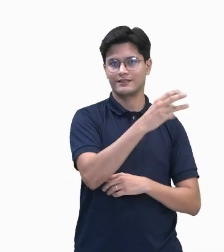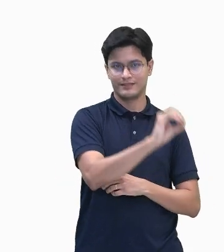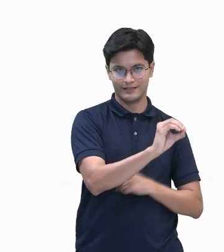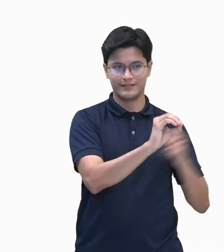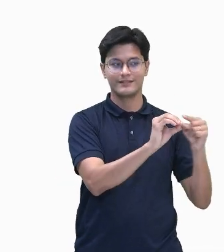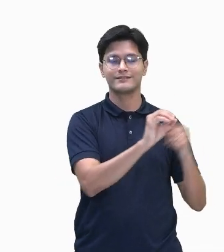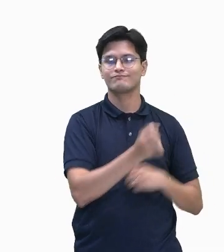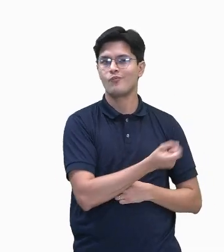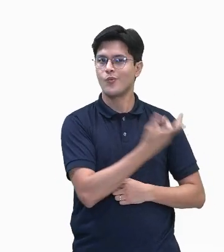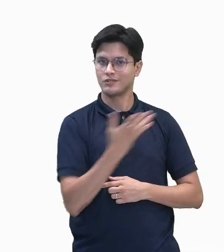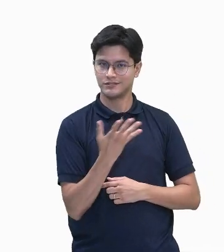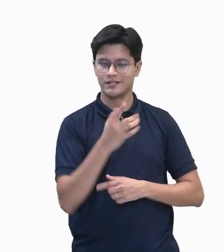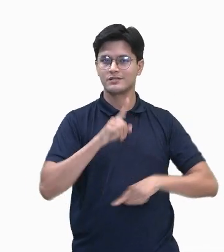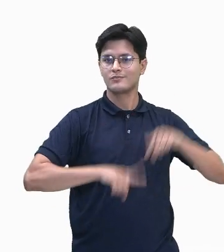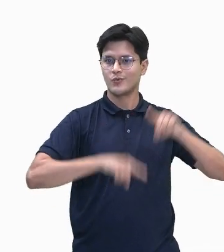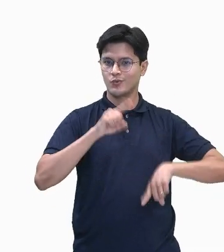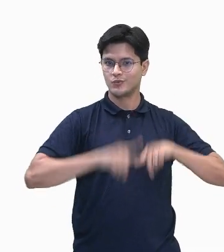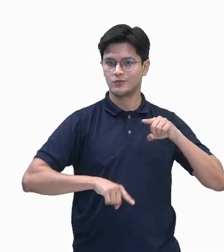bom? Até trocar a cor para isso.